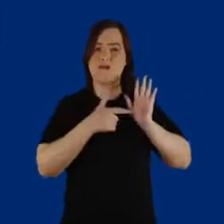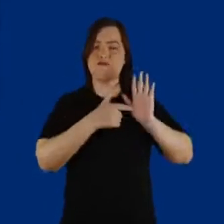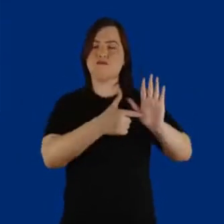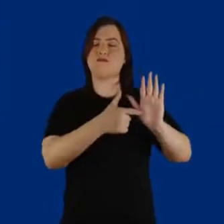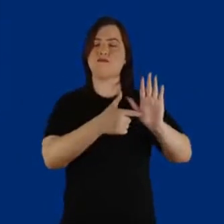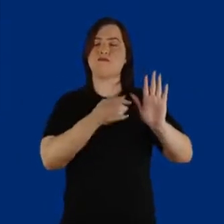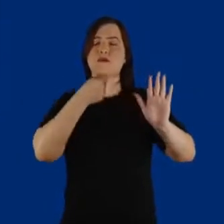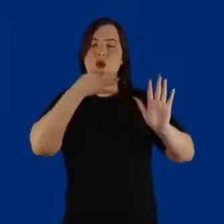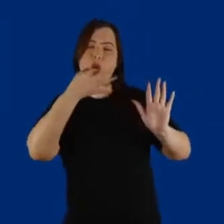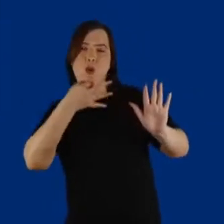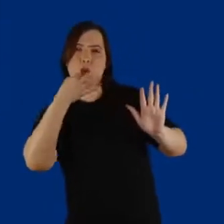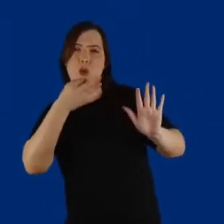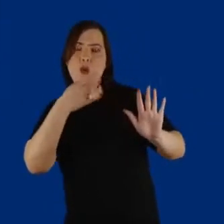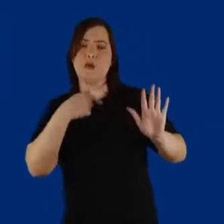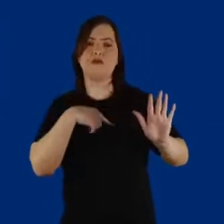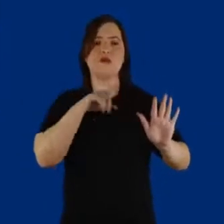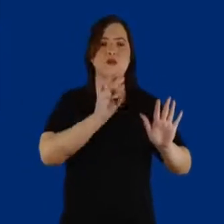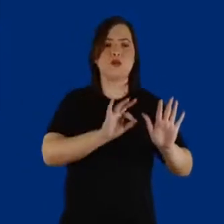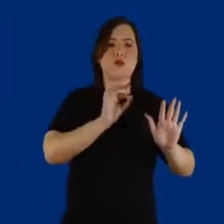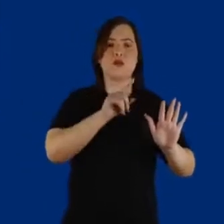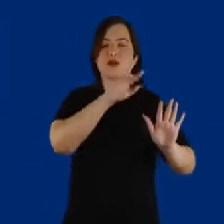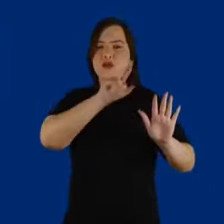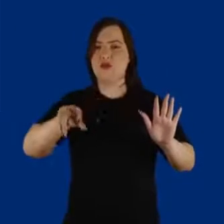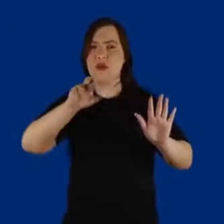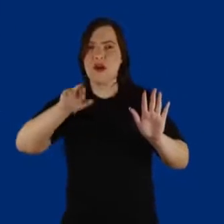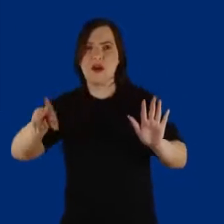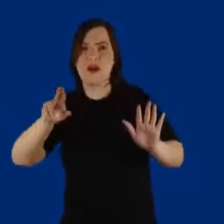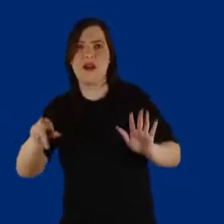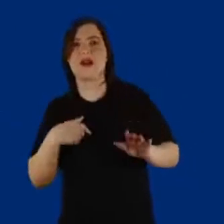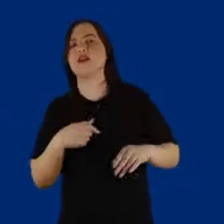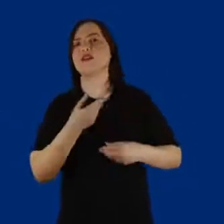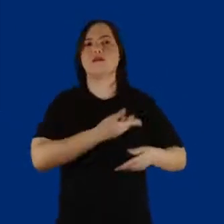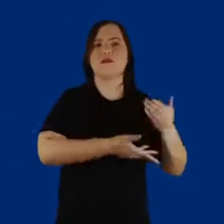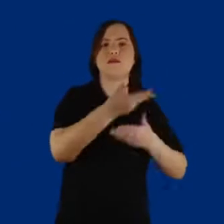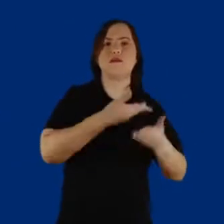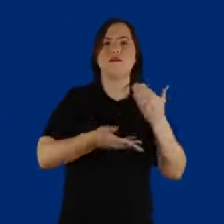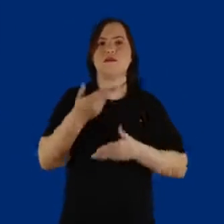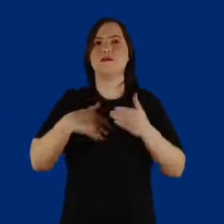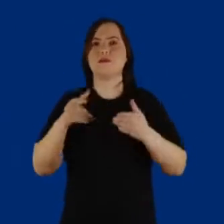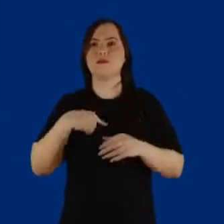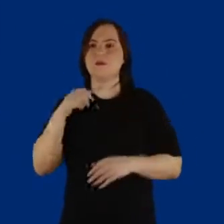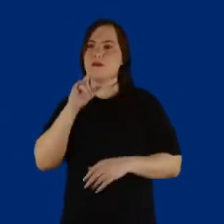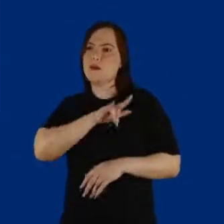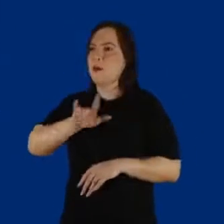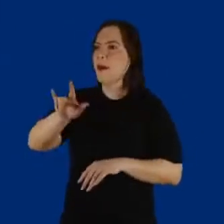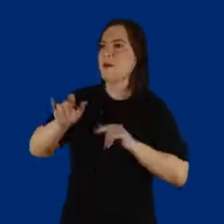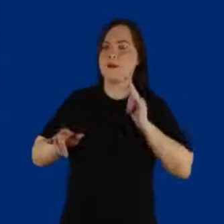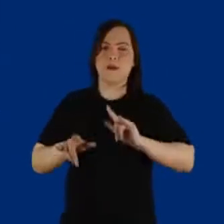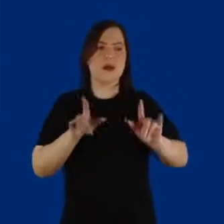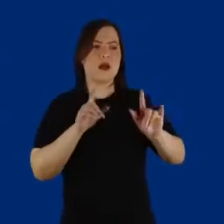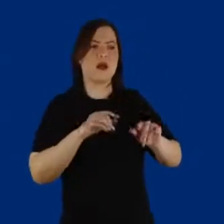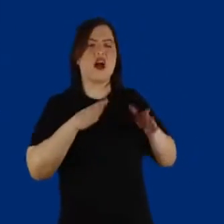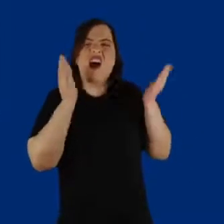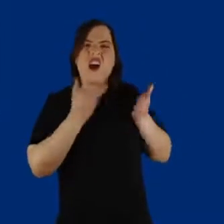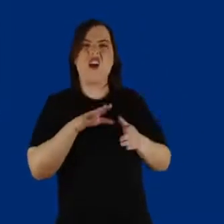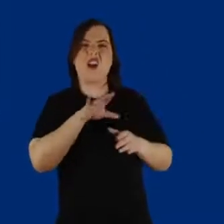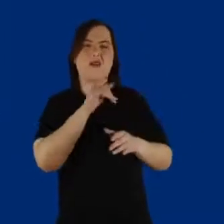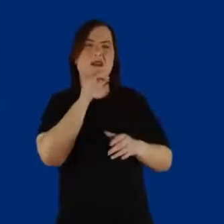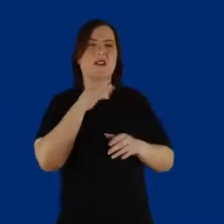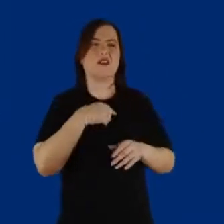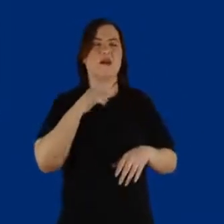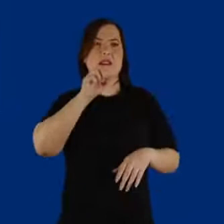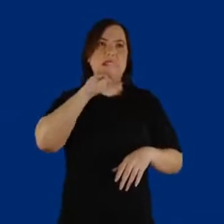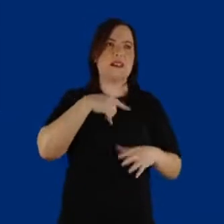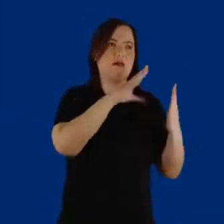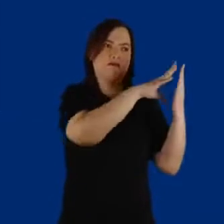para expressar suas diferenças, né? E conviver harmonicamente. Se você não se... Né? Quem